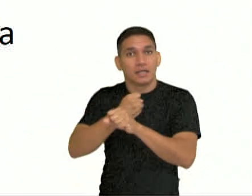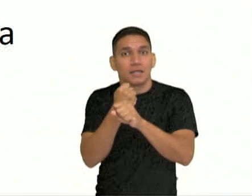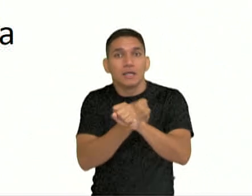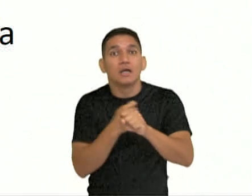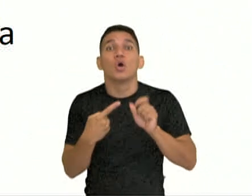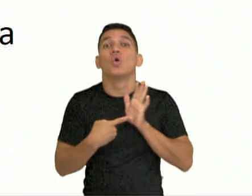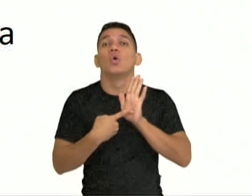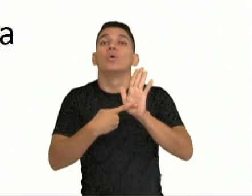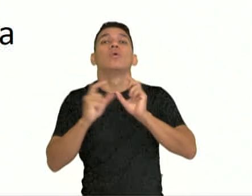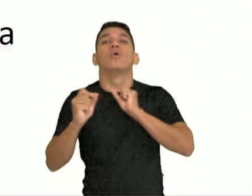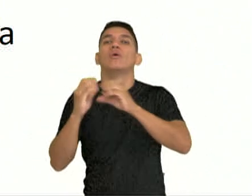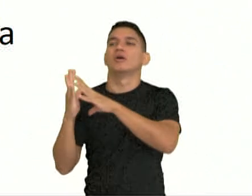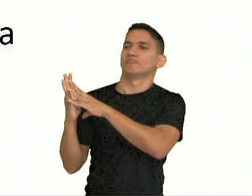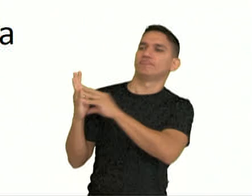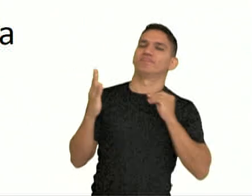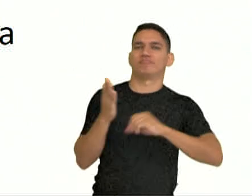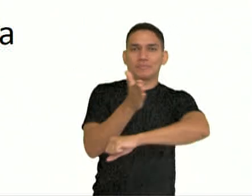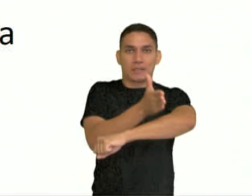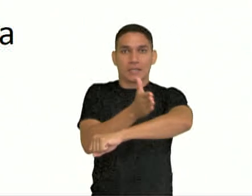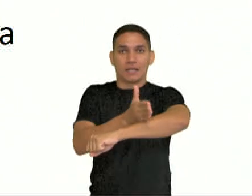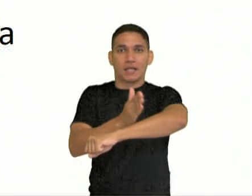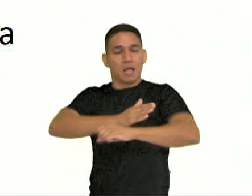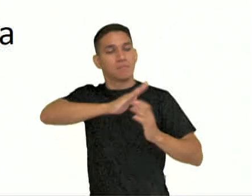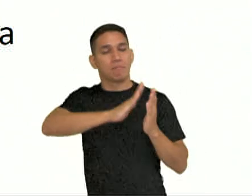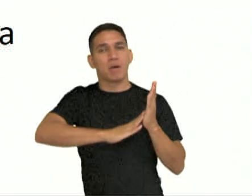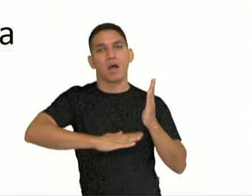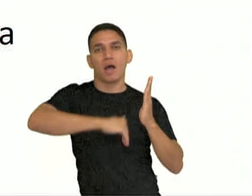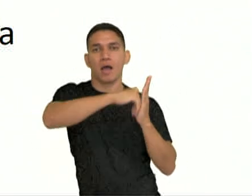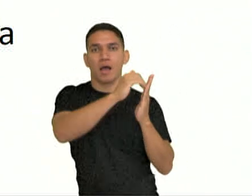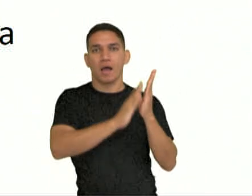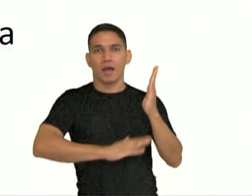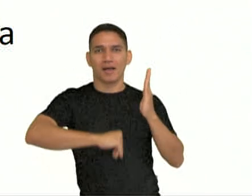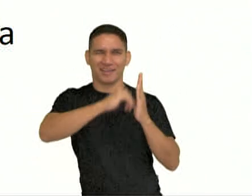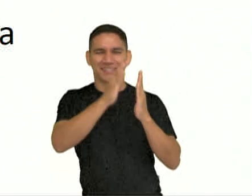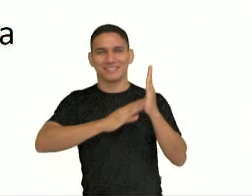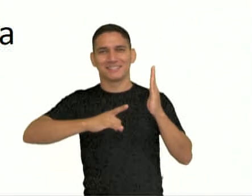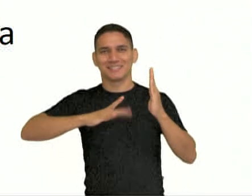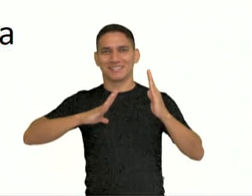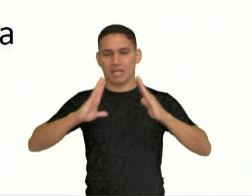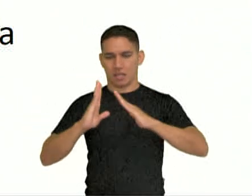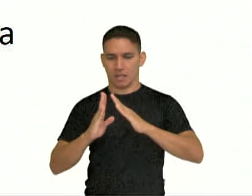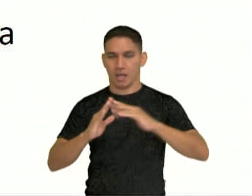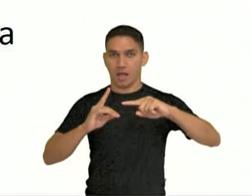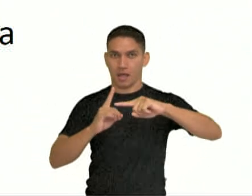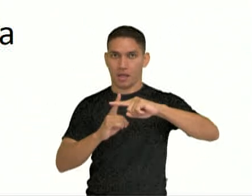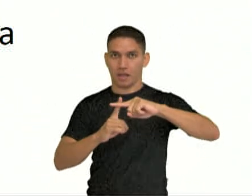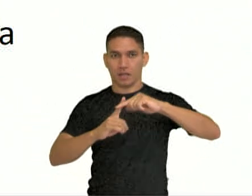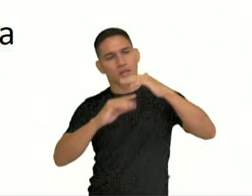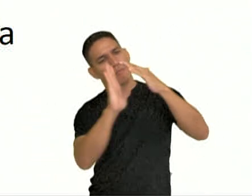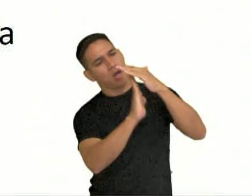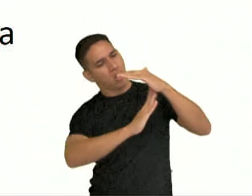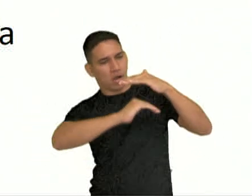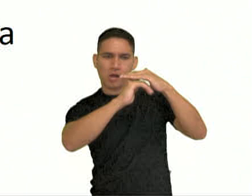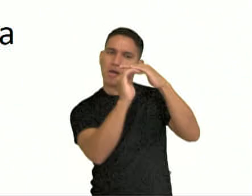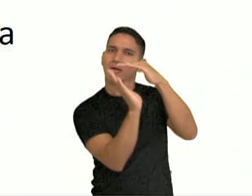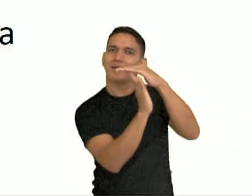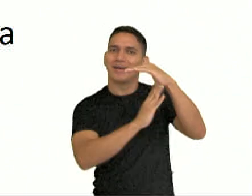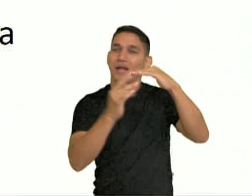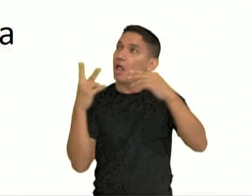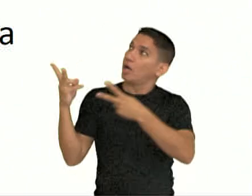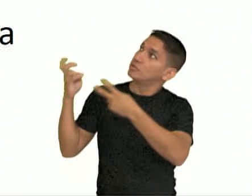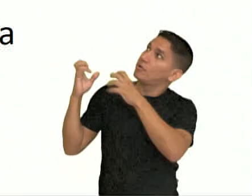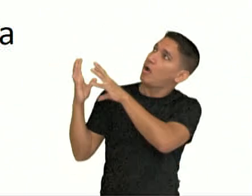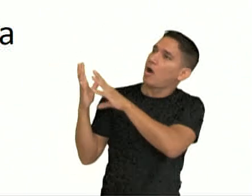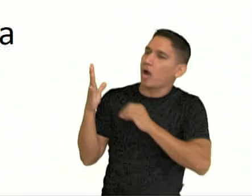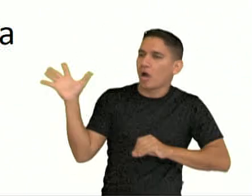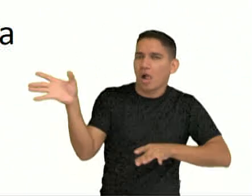que inspirou, na Idade Média, a pintura da Capela Sistina, por parte de Michelangelo. Ele se inspirou nessa para fazer